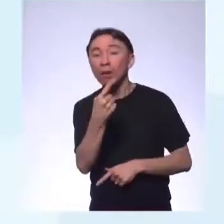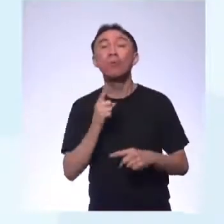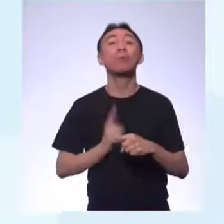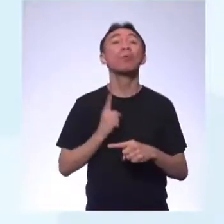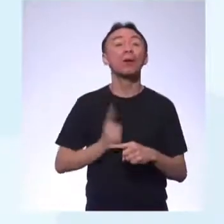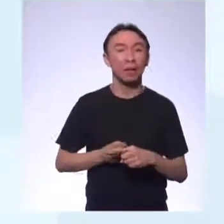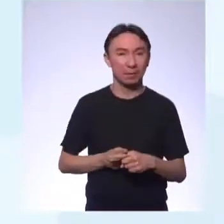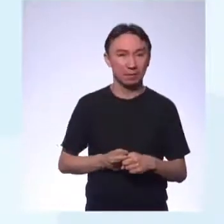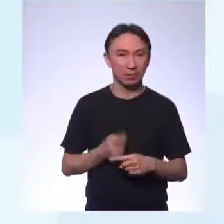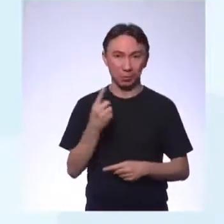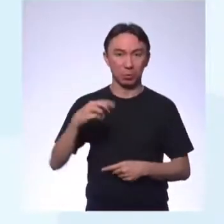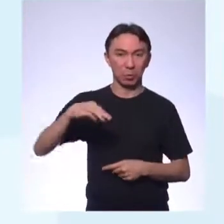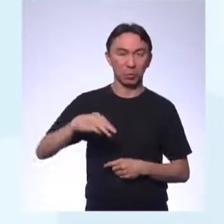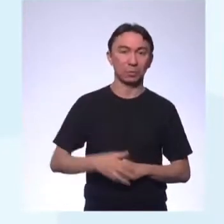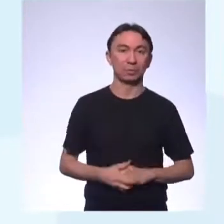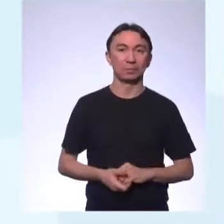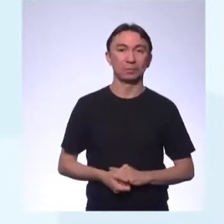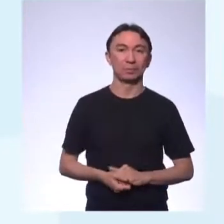Um minutinho.